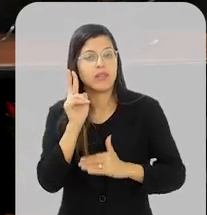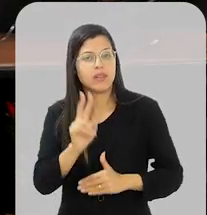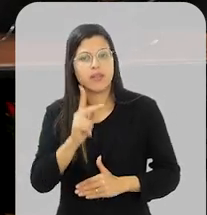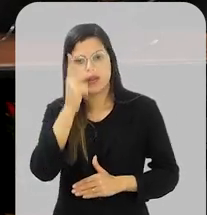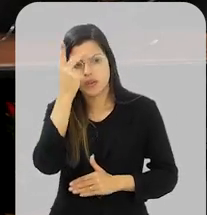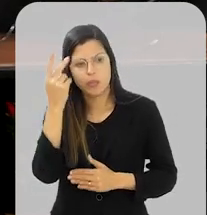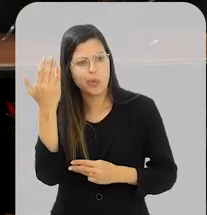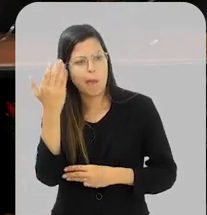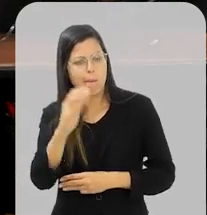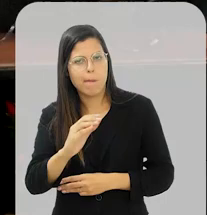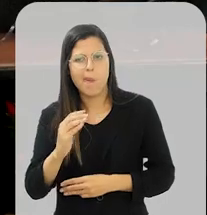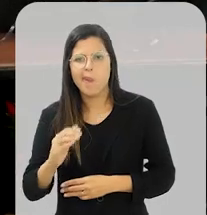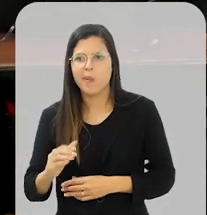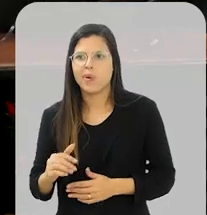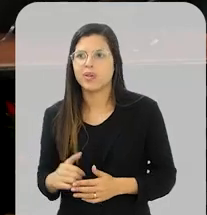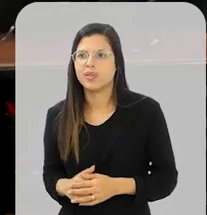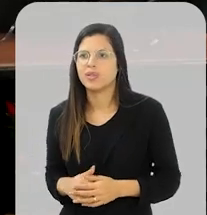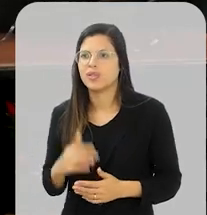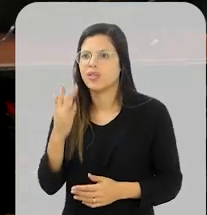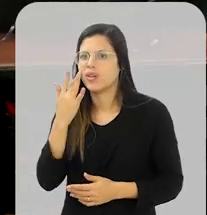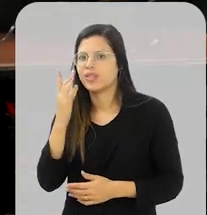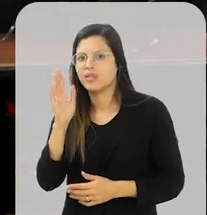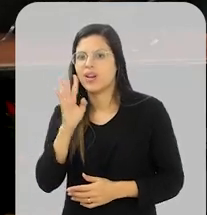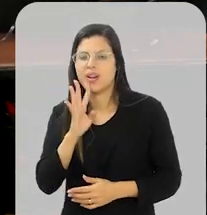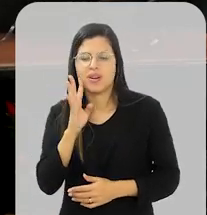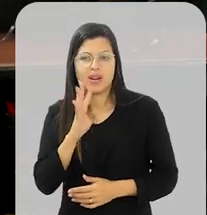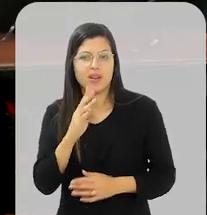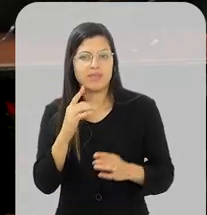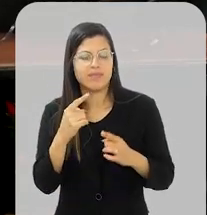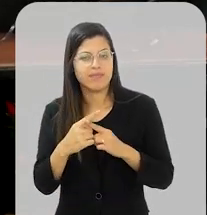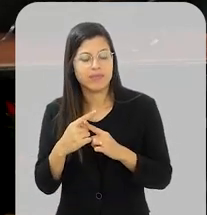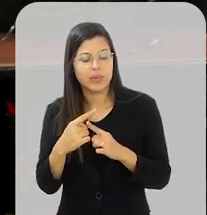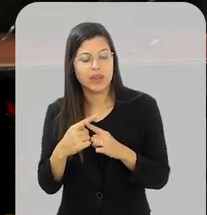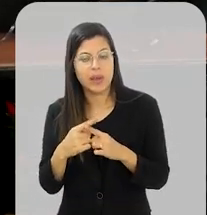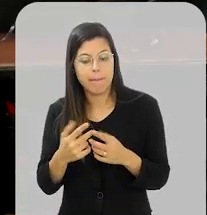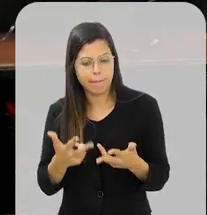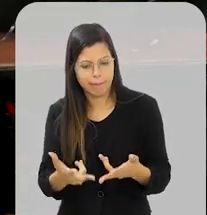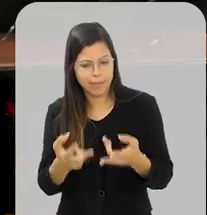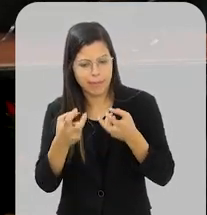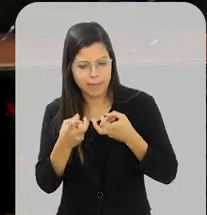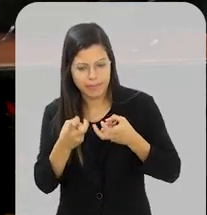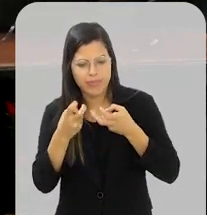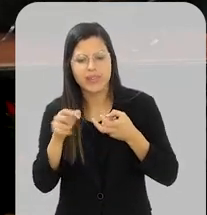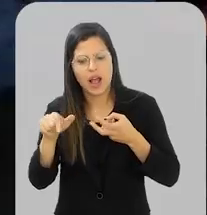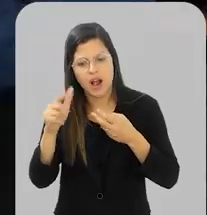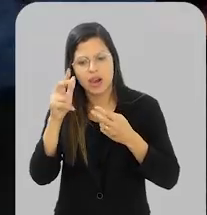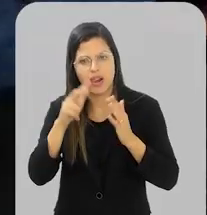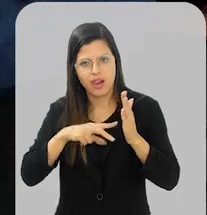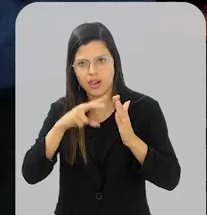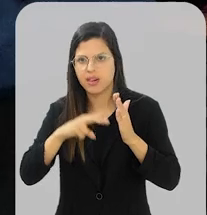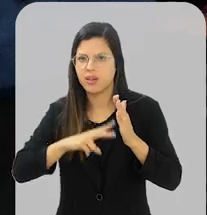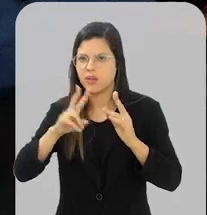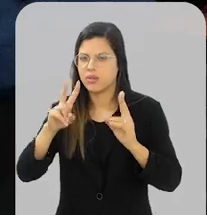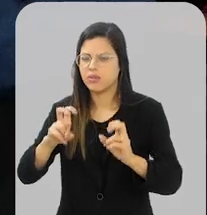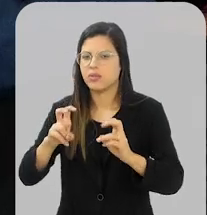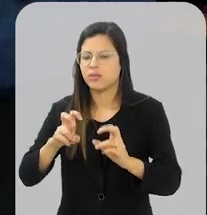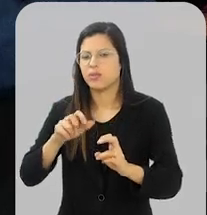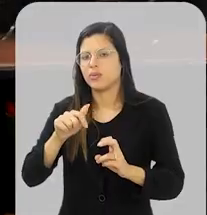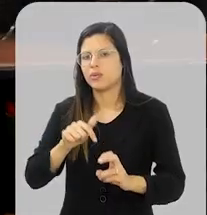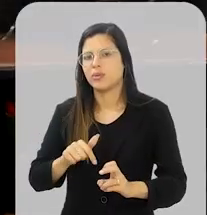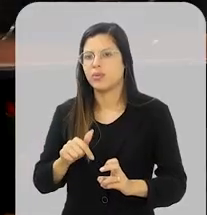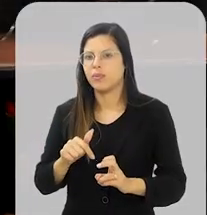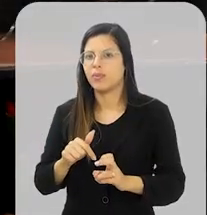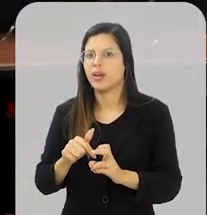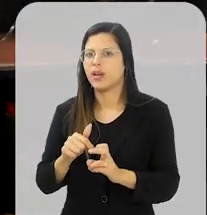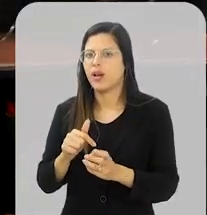cada coisa que eles colocam assim. Eu acho muito legal. Você percebe que eles leram a respeito. Sim. Então, muitos até